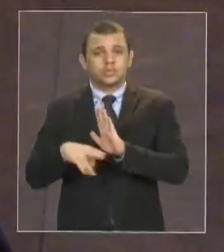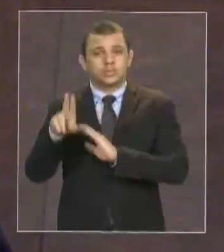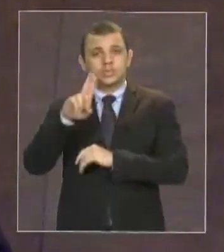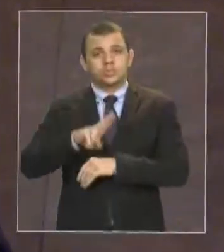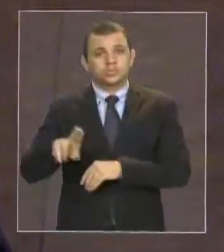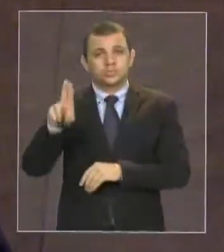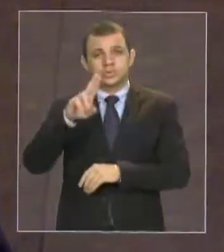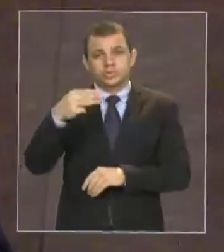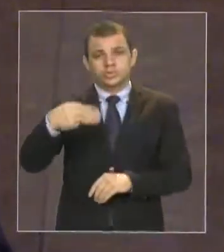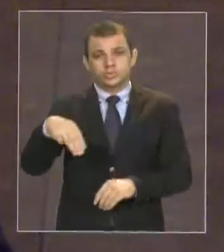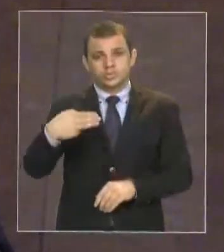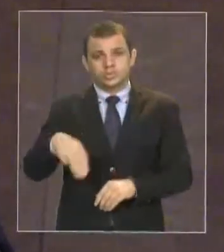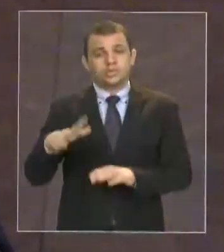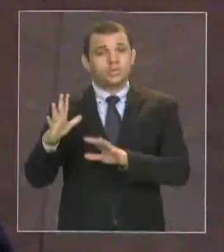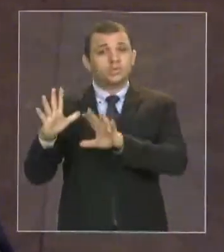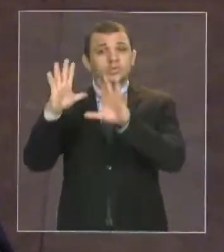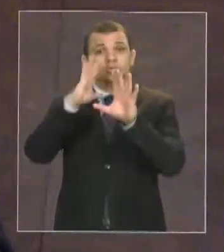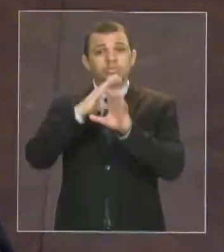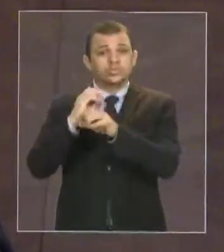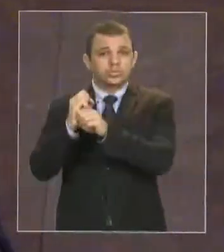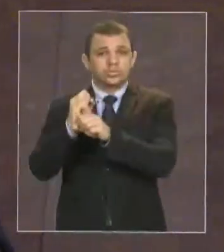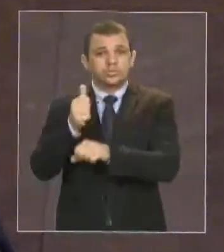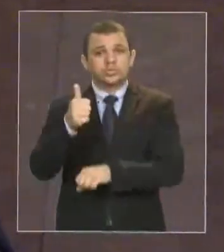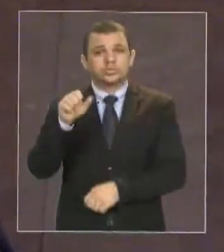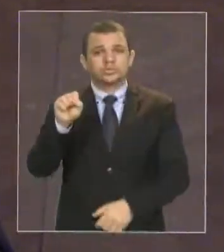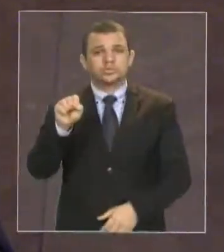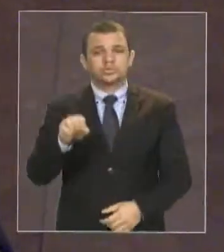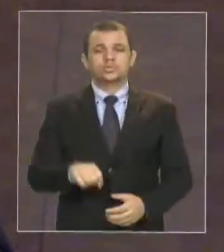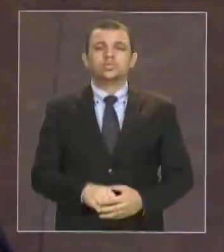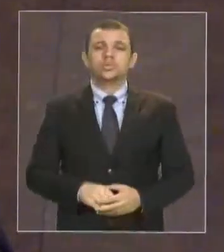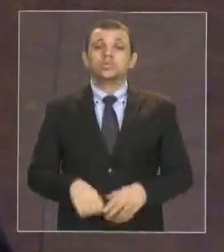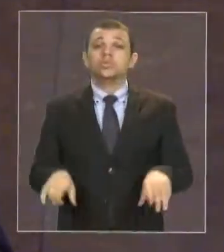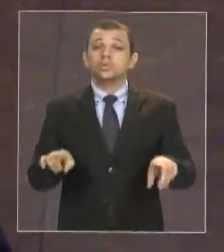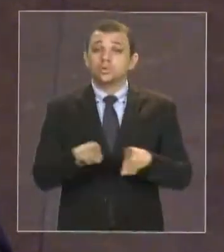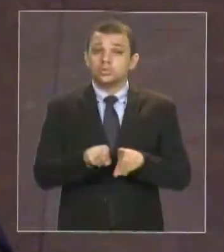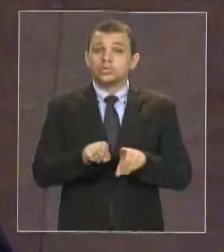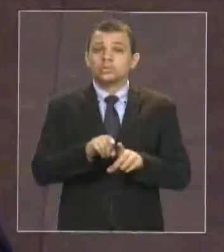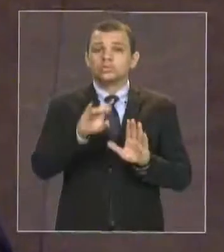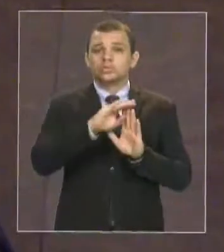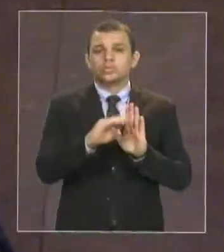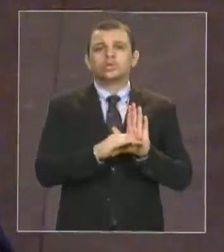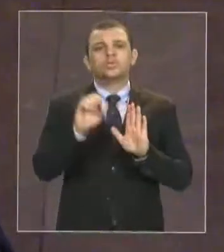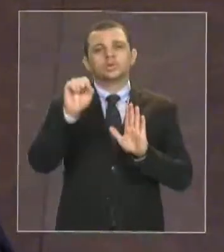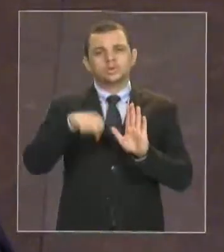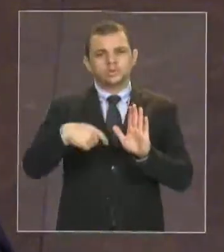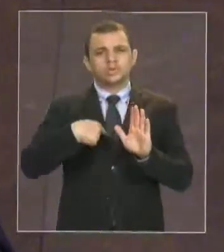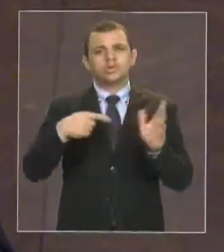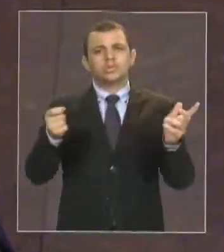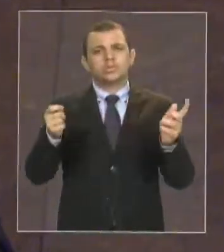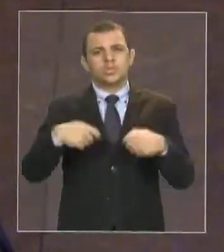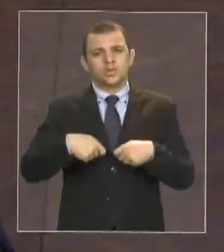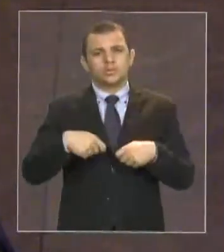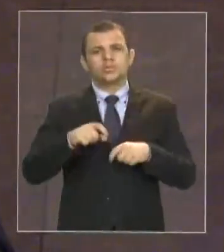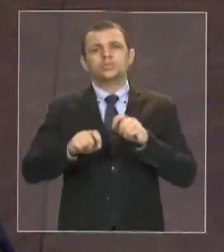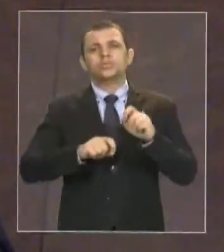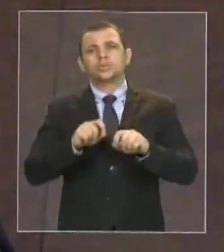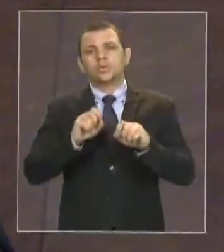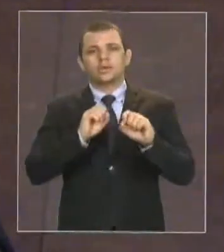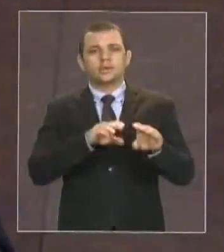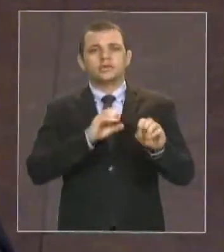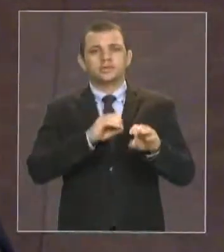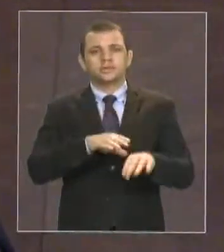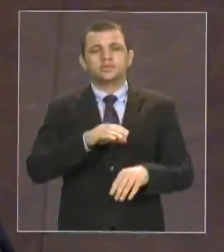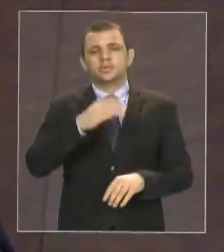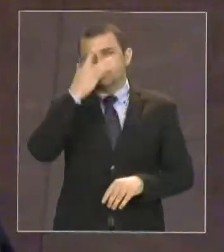deputados. O programa Se Eu Posso, de alfabetização de adultos, que nos encanta, nos